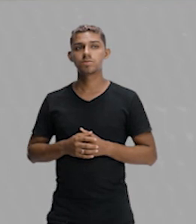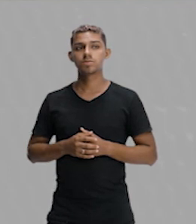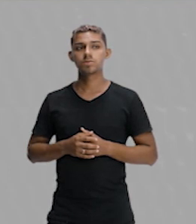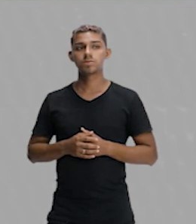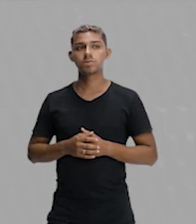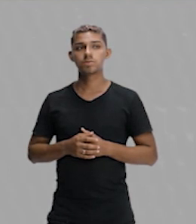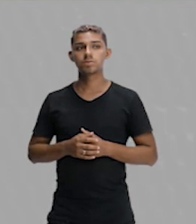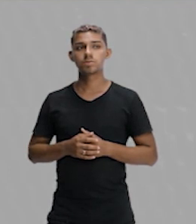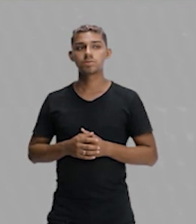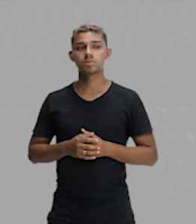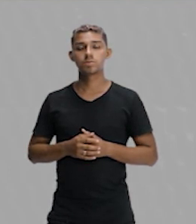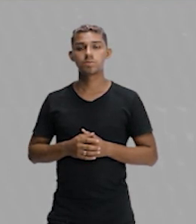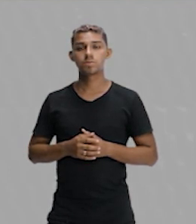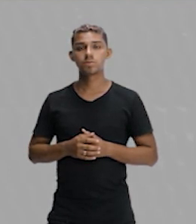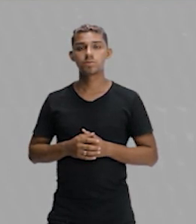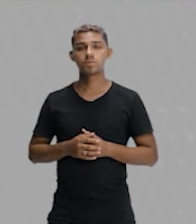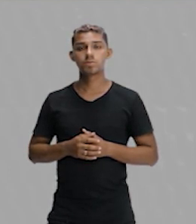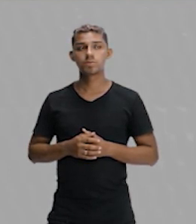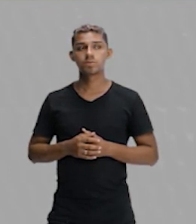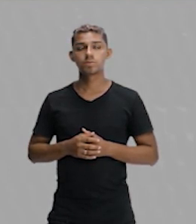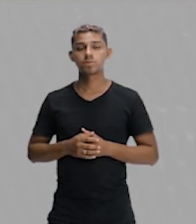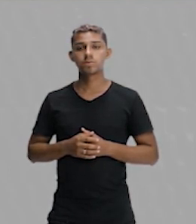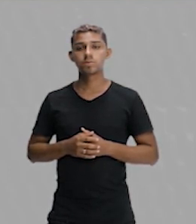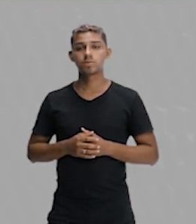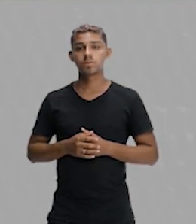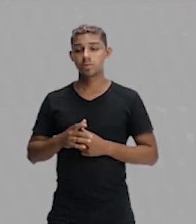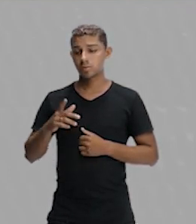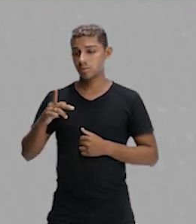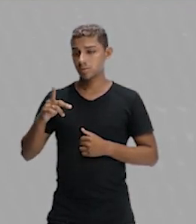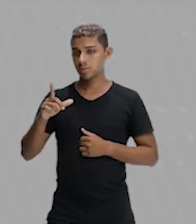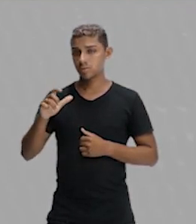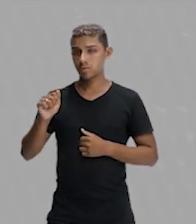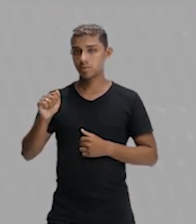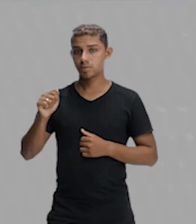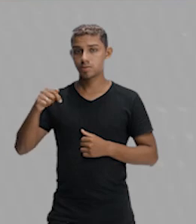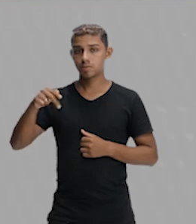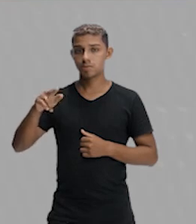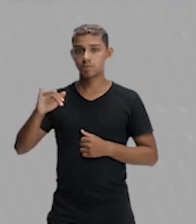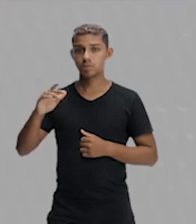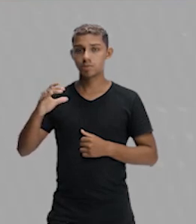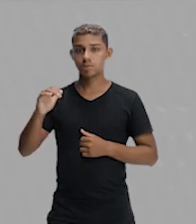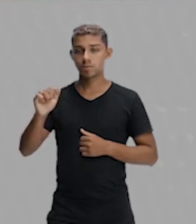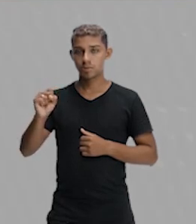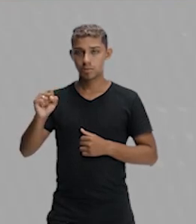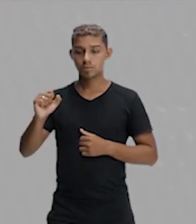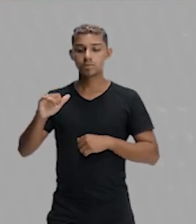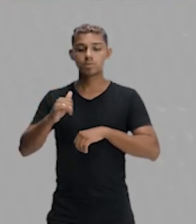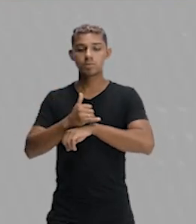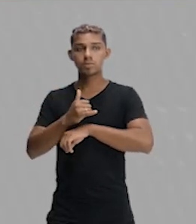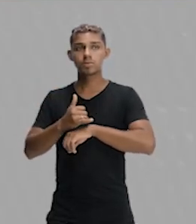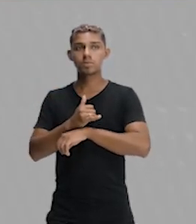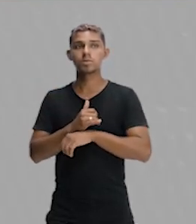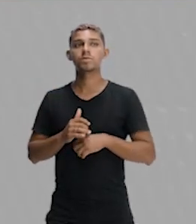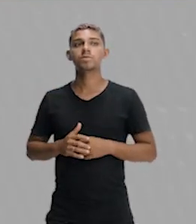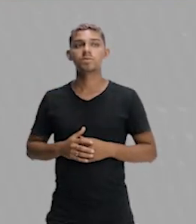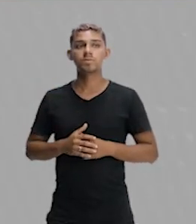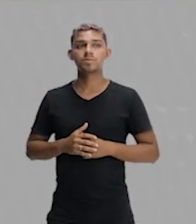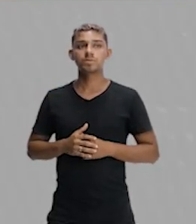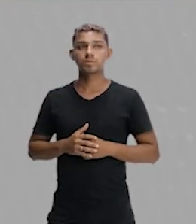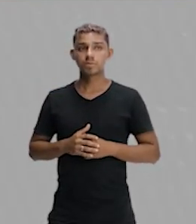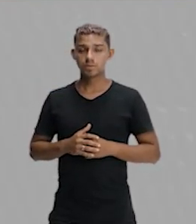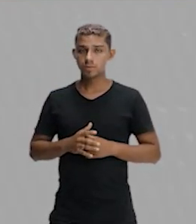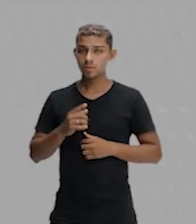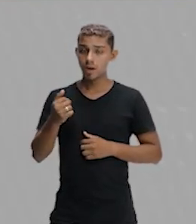entre essas placas, o que nós chamamos de campo elétrico uniforme, você vai já entender. Então essa primeira placa é uma placa que tem